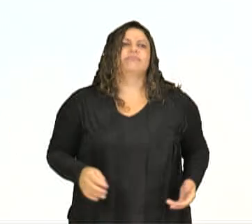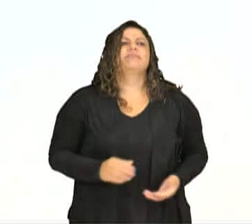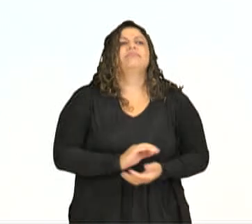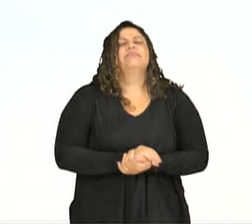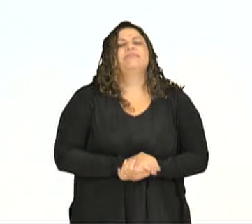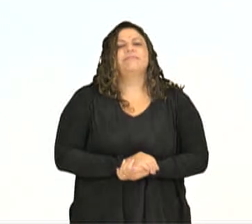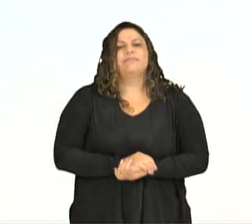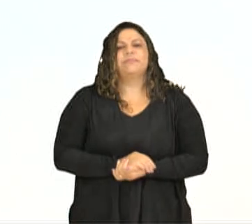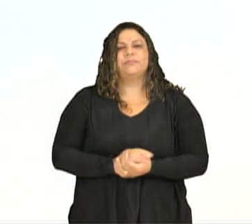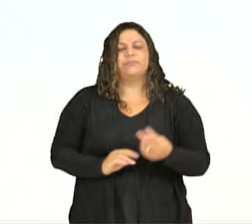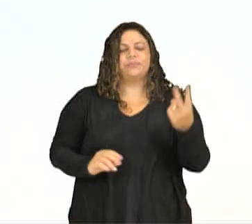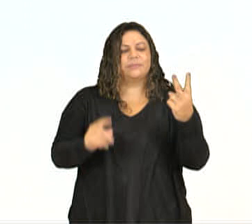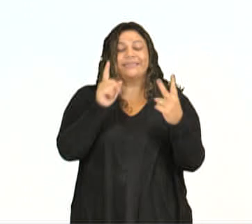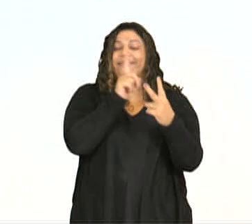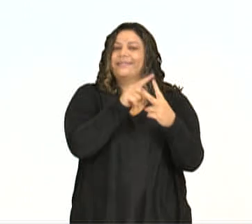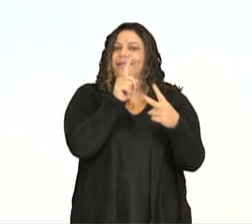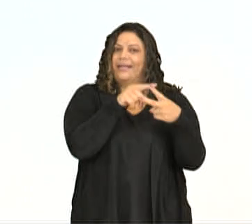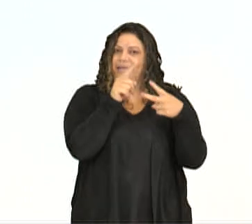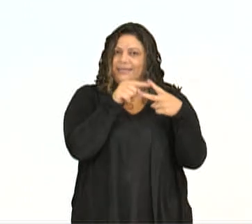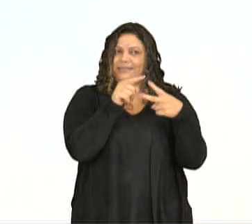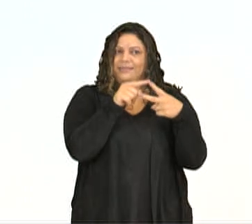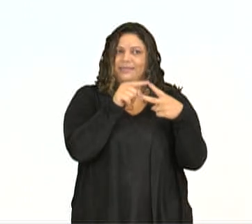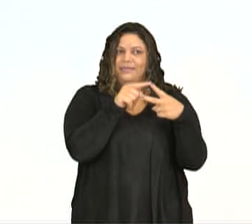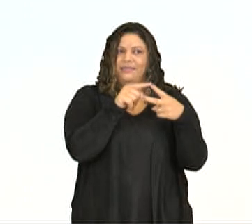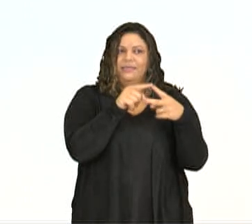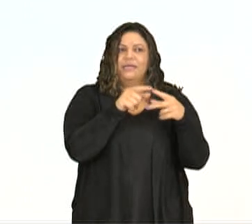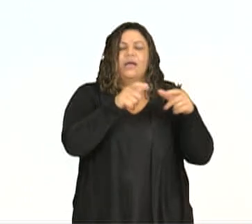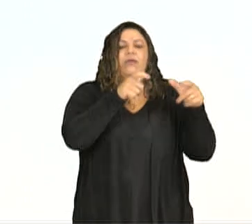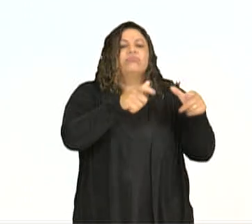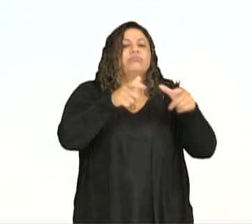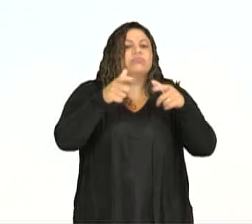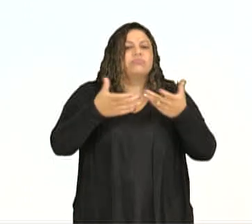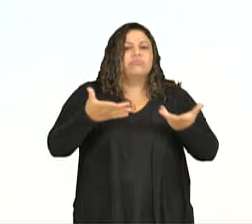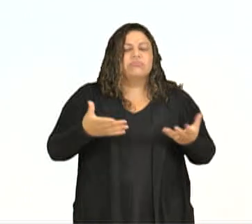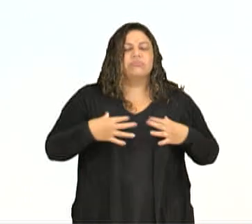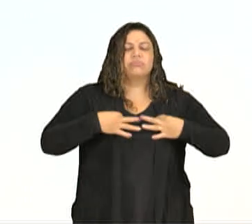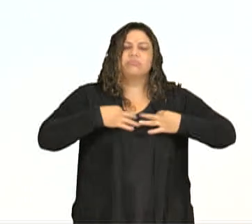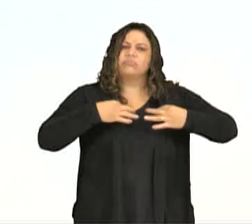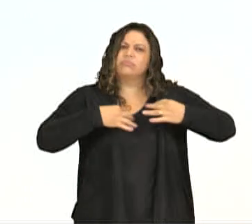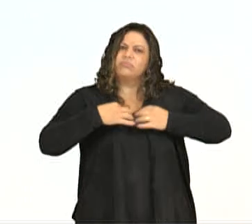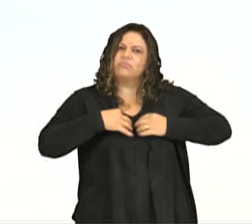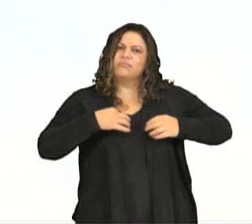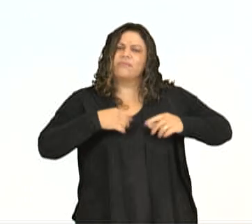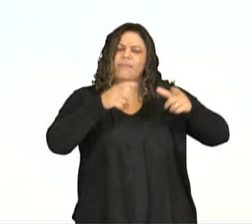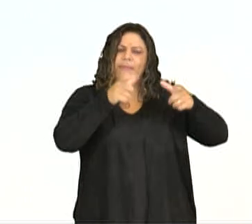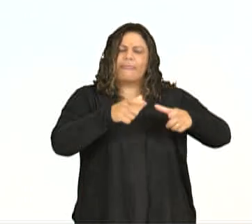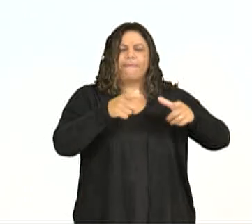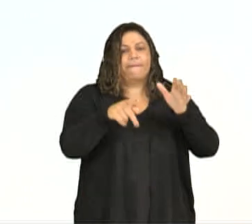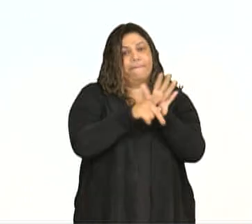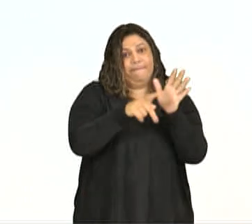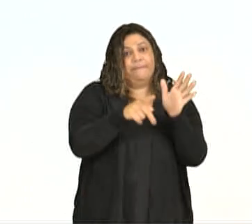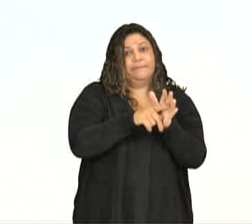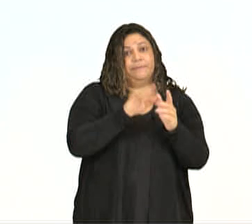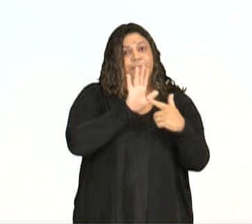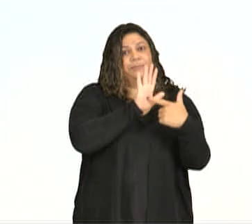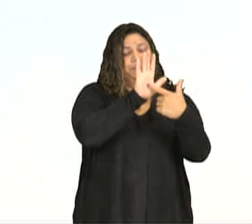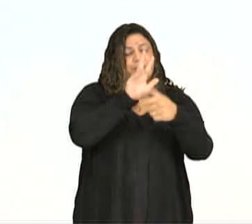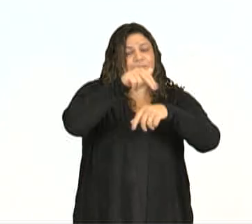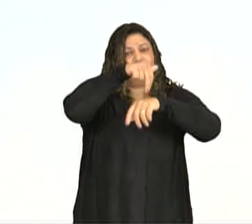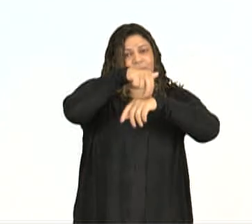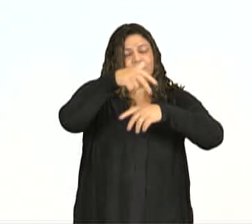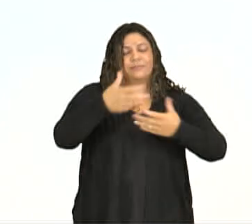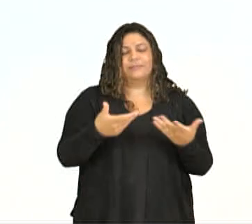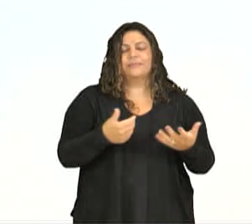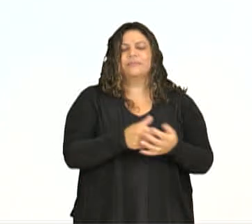a gente consegue ver fatores locais, a vestimenta local em uma apresentação de valsa. Então,